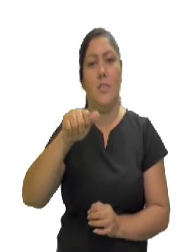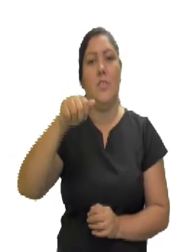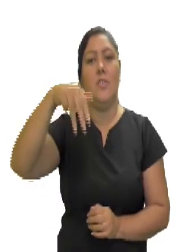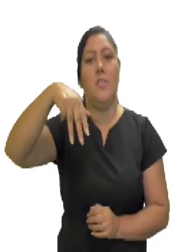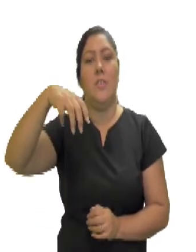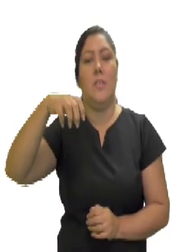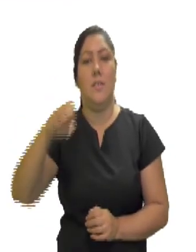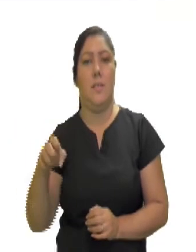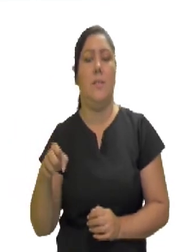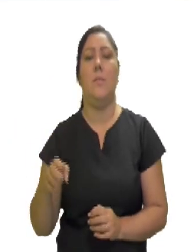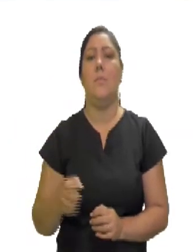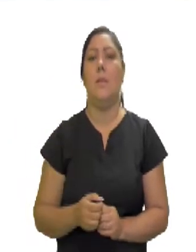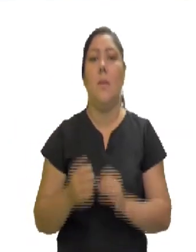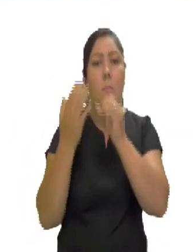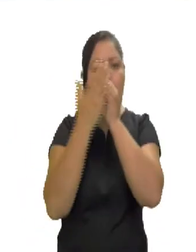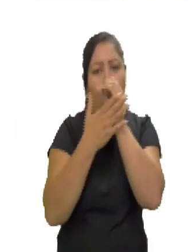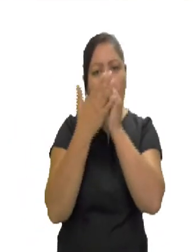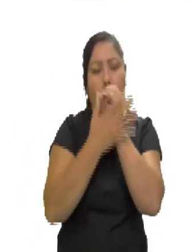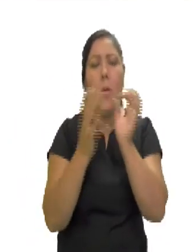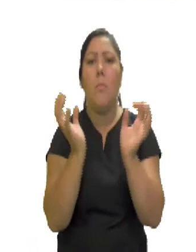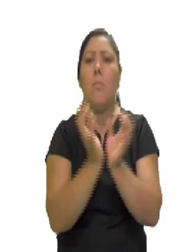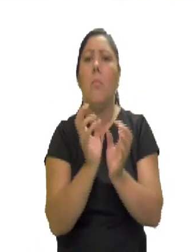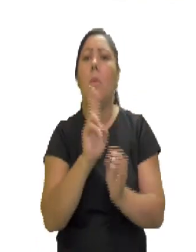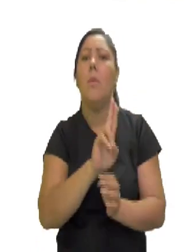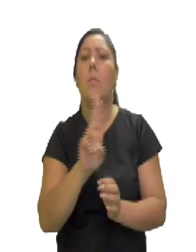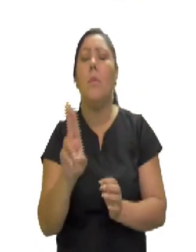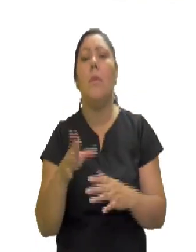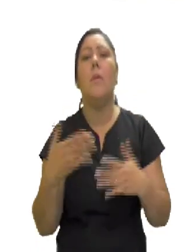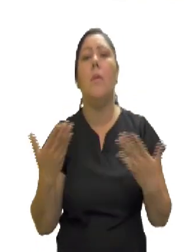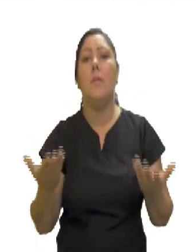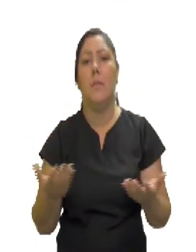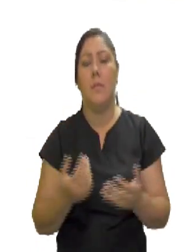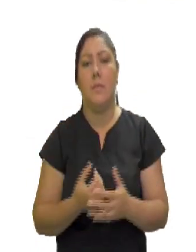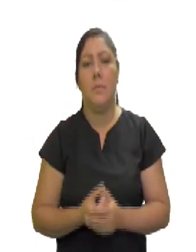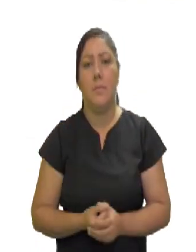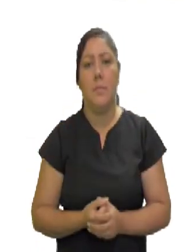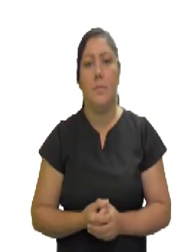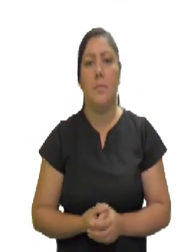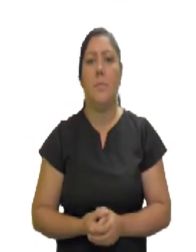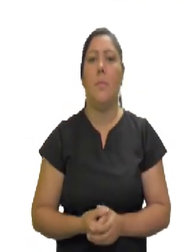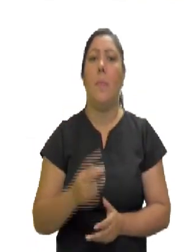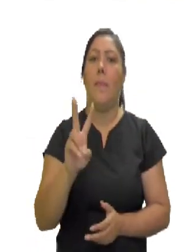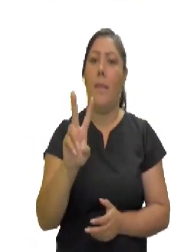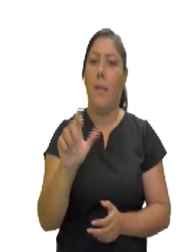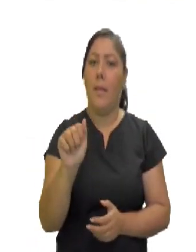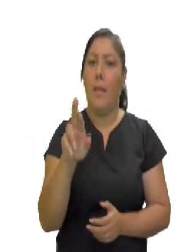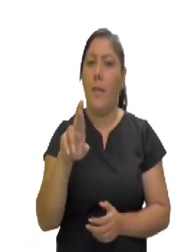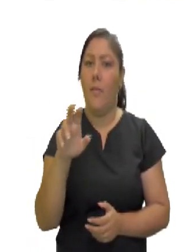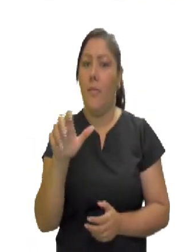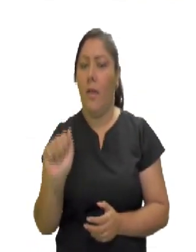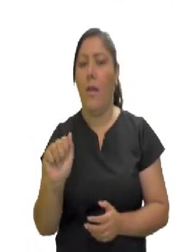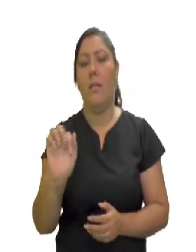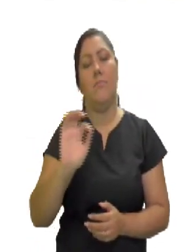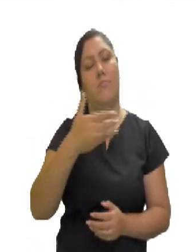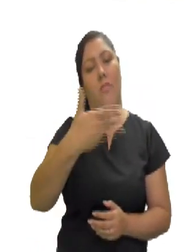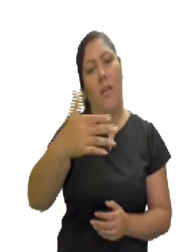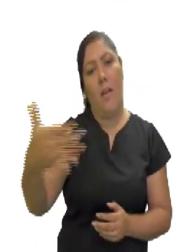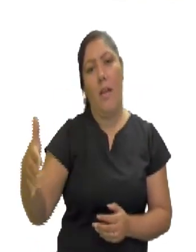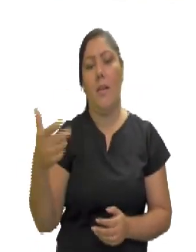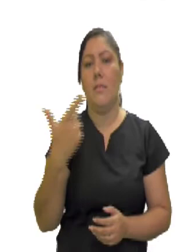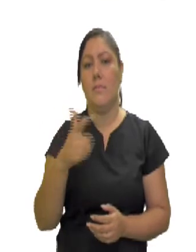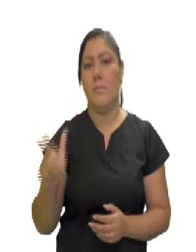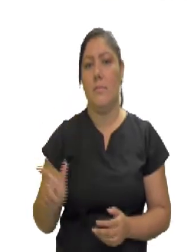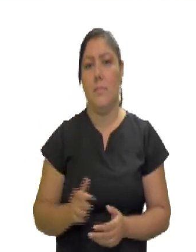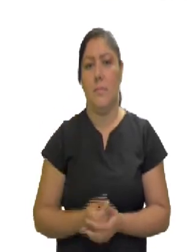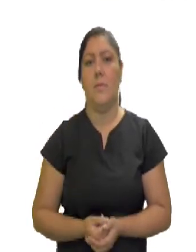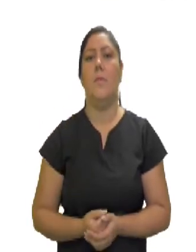porcos. Qual que é o coletivo desse conjunto de porcos? Vara. E tem vários outros que